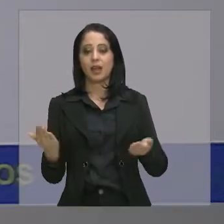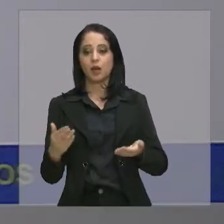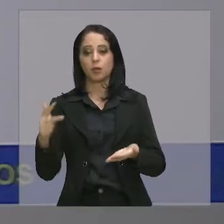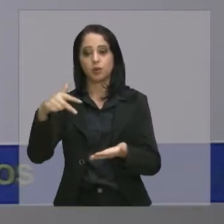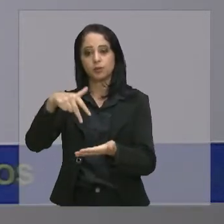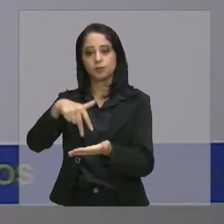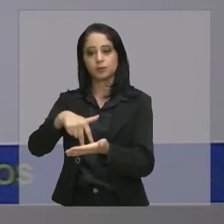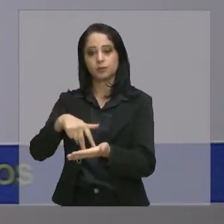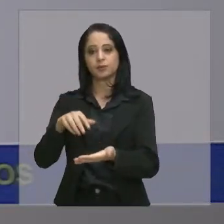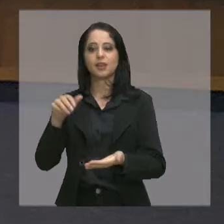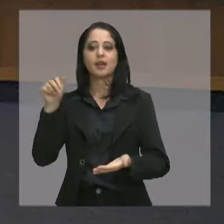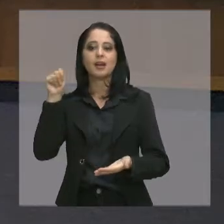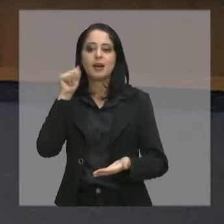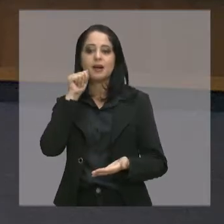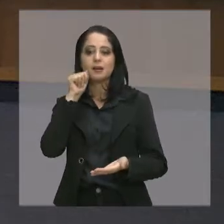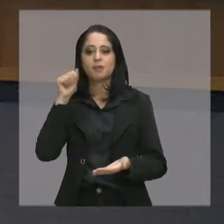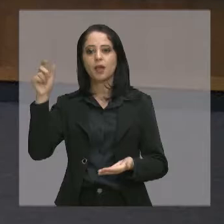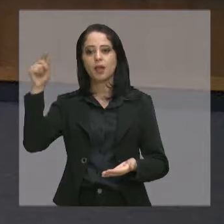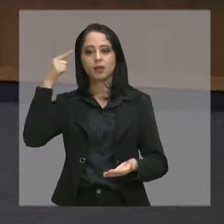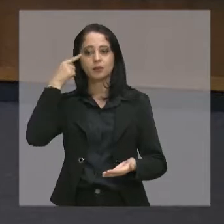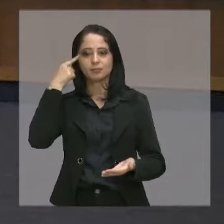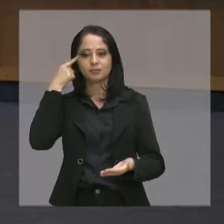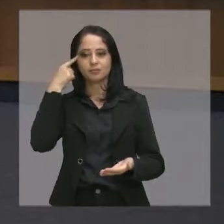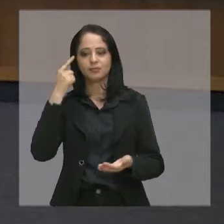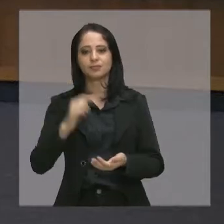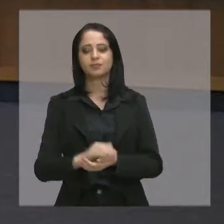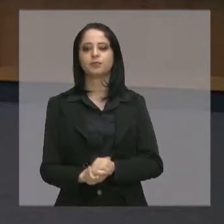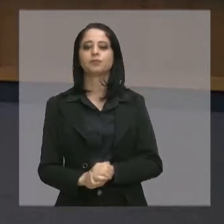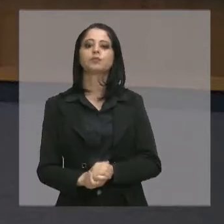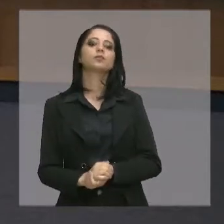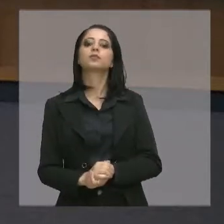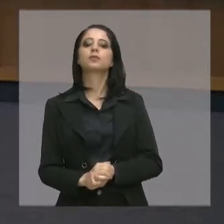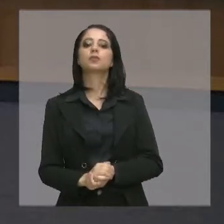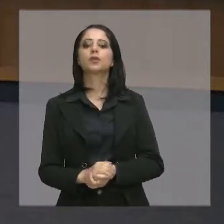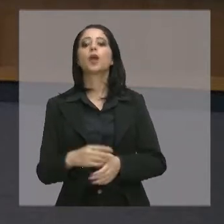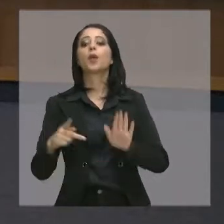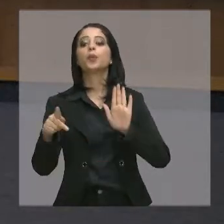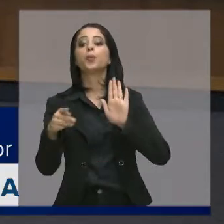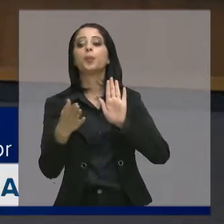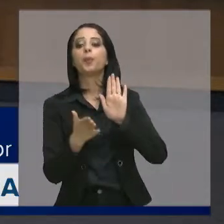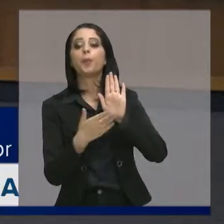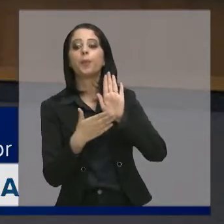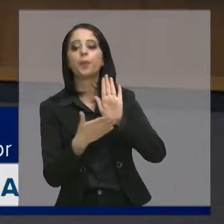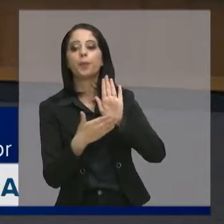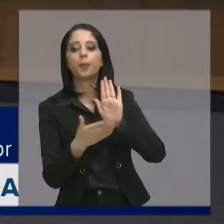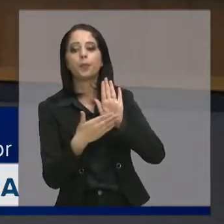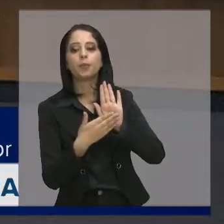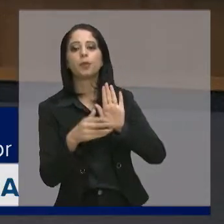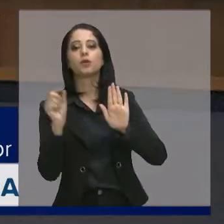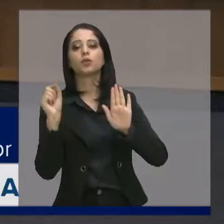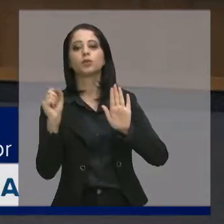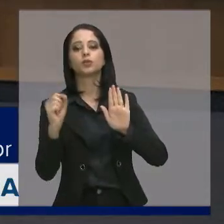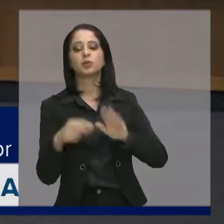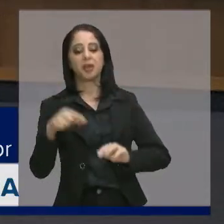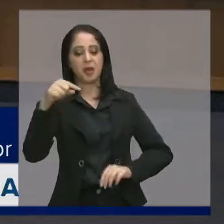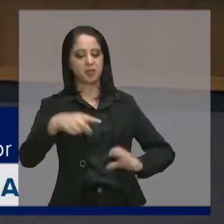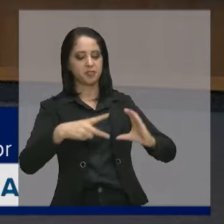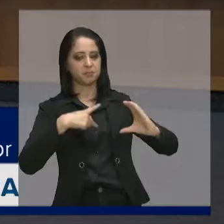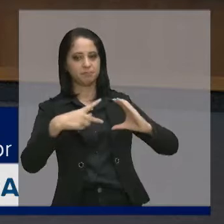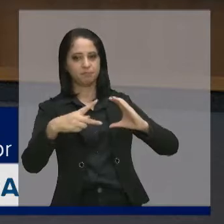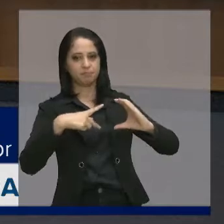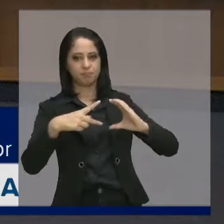vereadora Amélia Naomi. Senhor presidente, quero propor aqui que esta casa faça